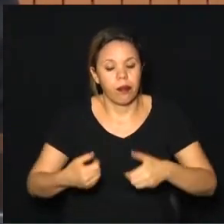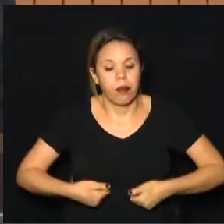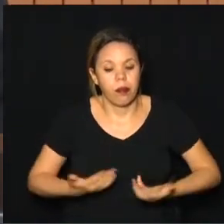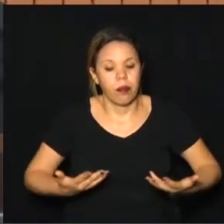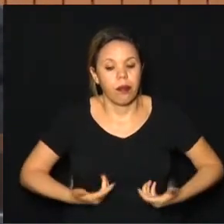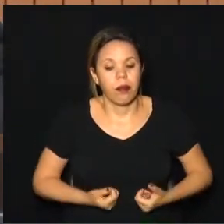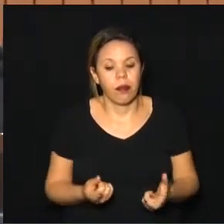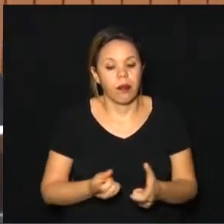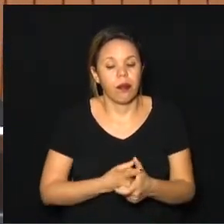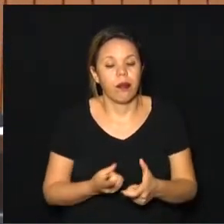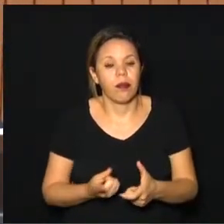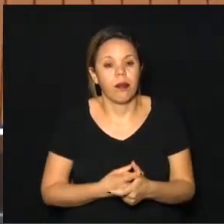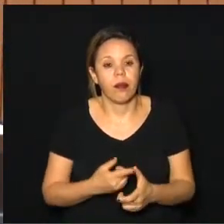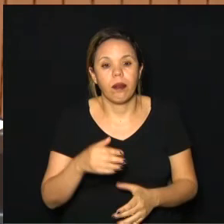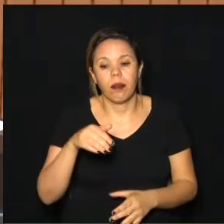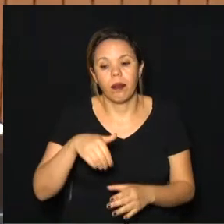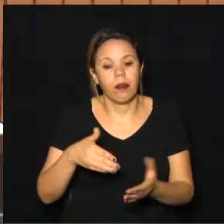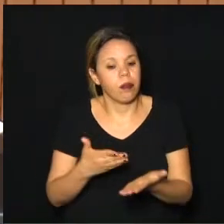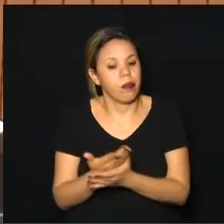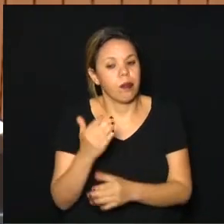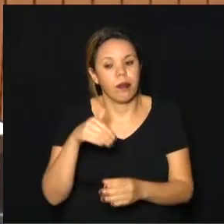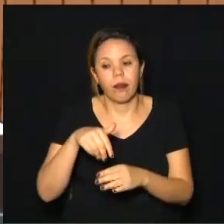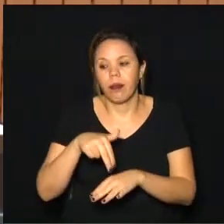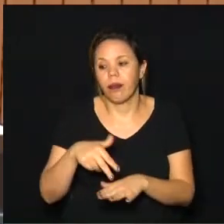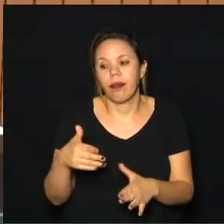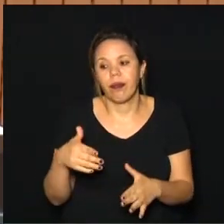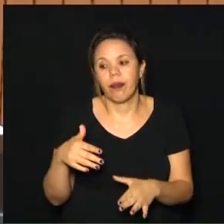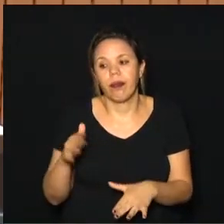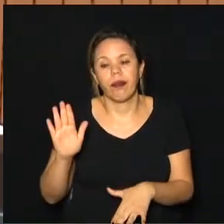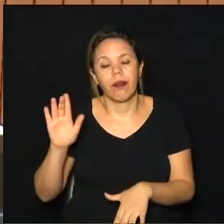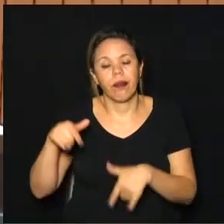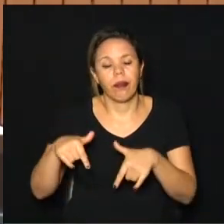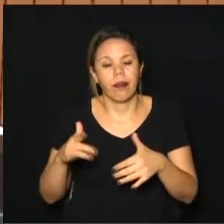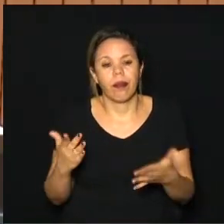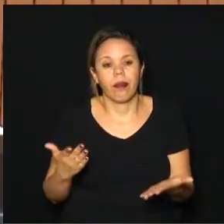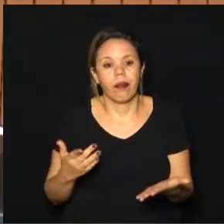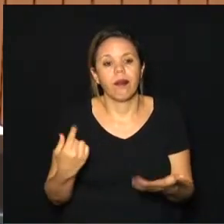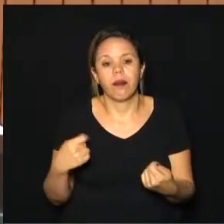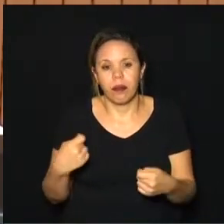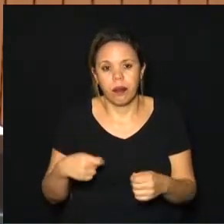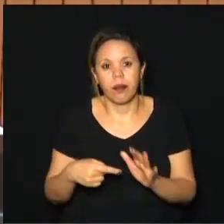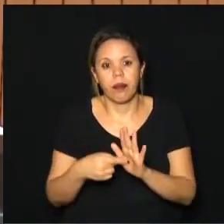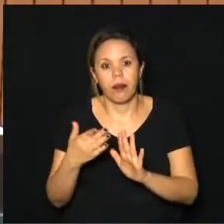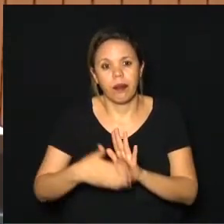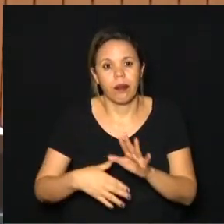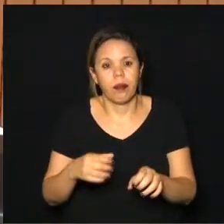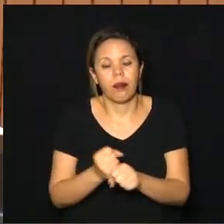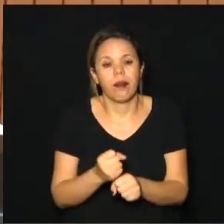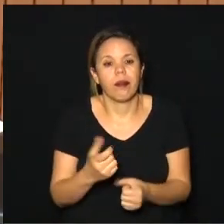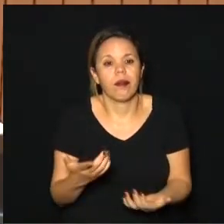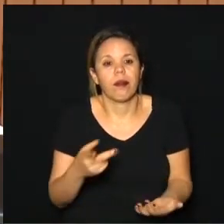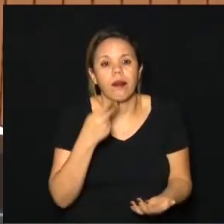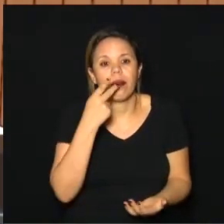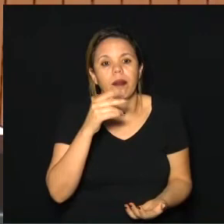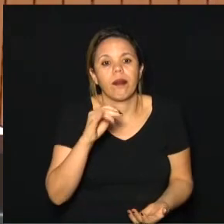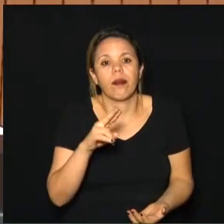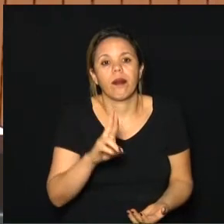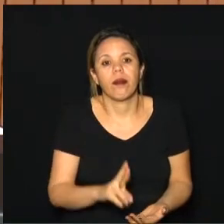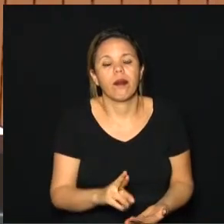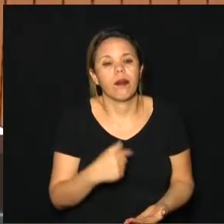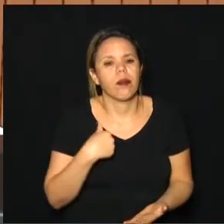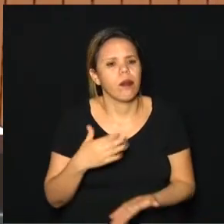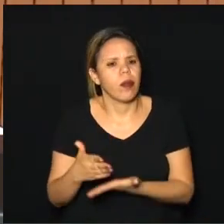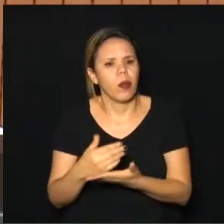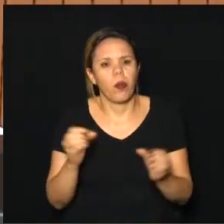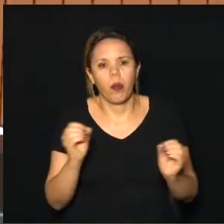fica inelegível, tá certo? Então, muita atenção a isso, tem que prestar contas. Se você disser assim, mas Júnior, eu não